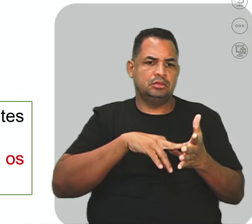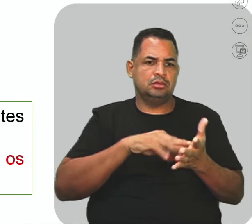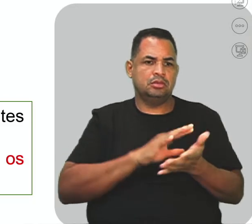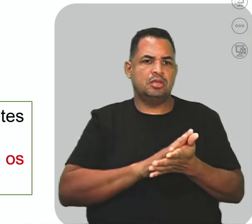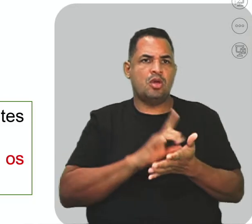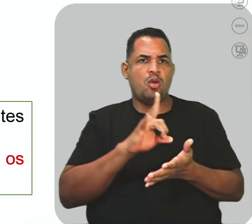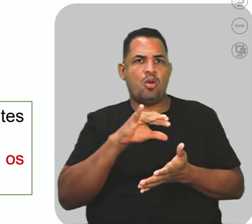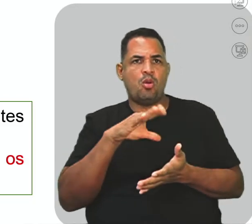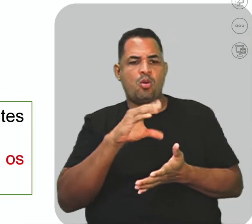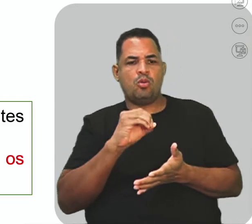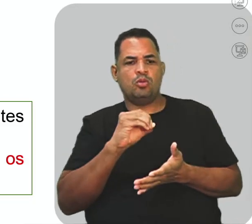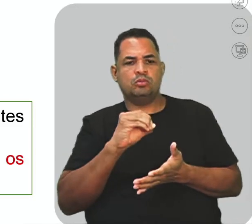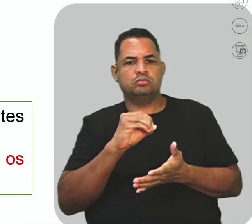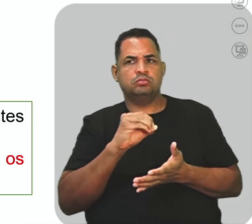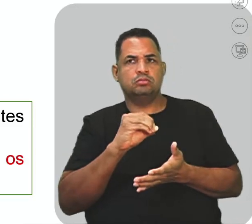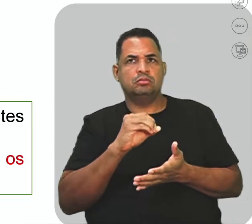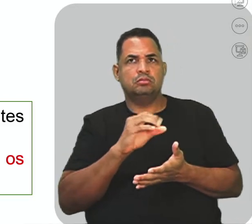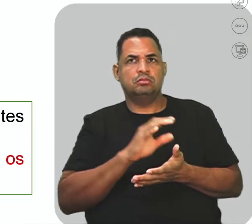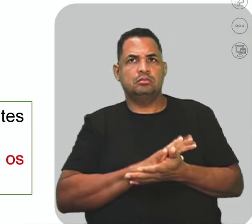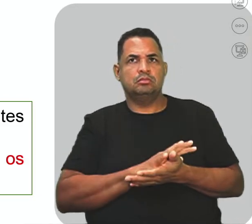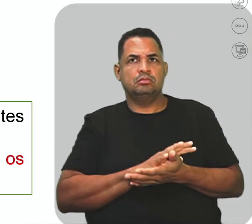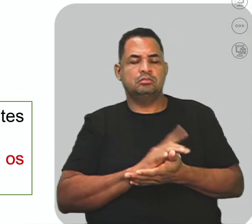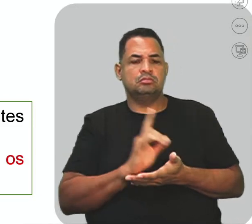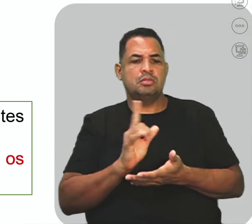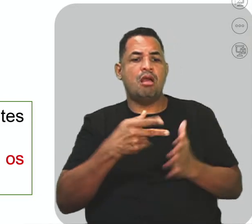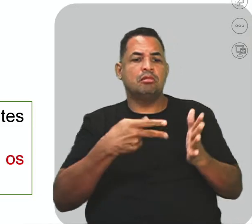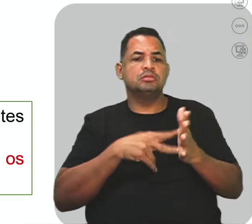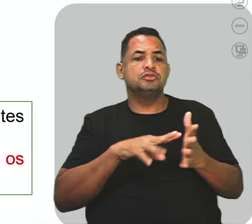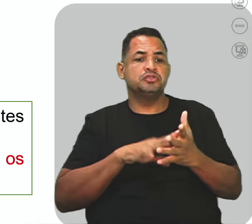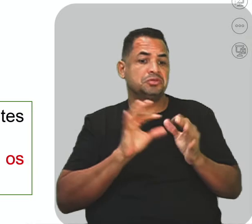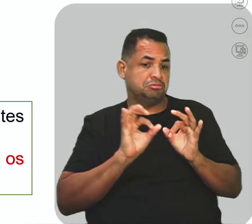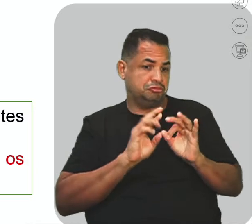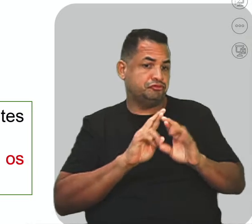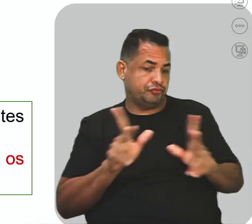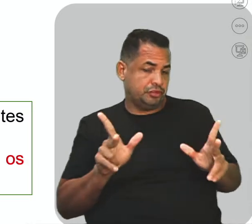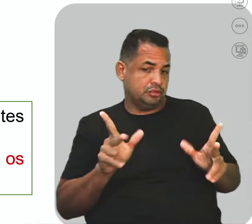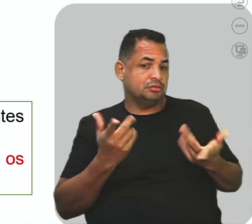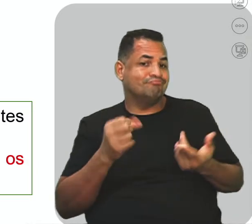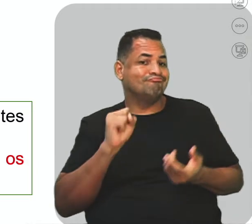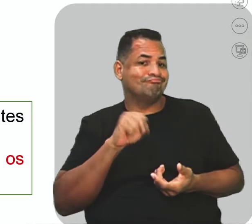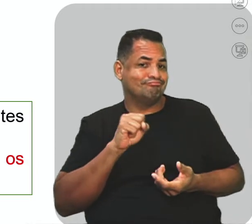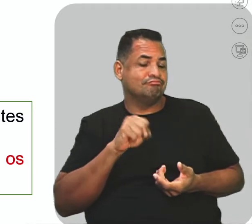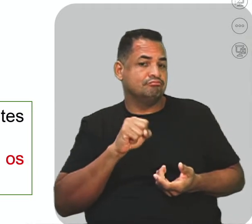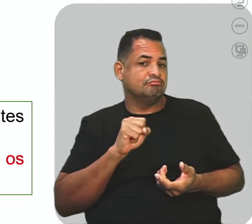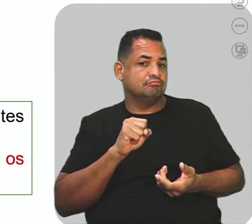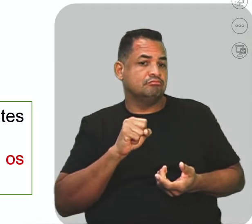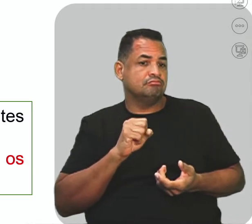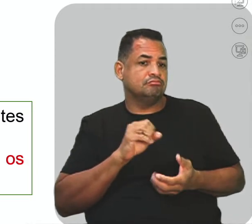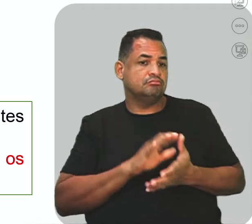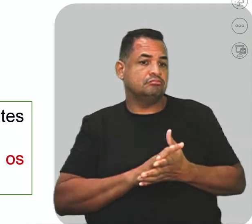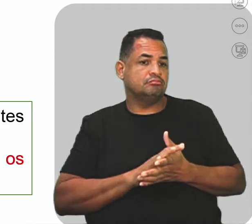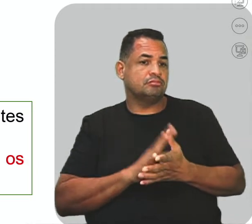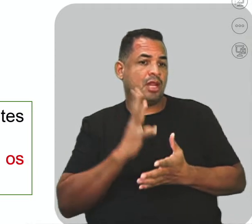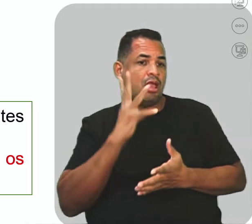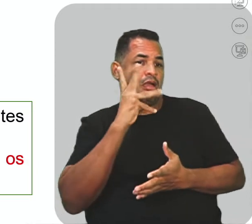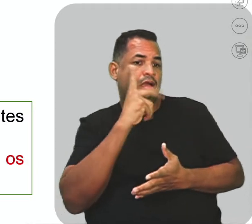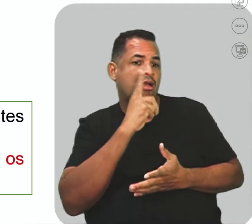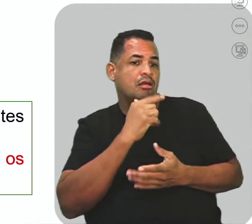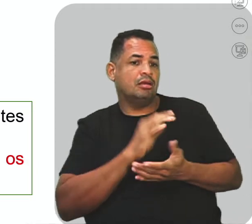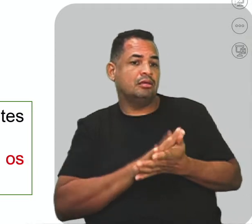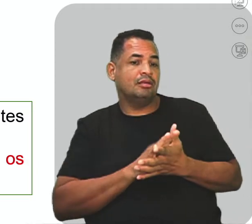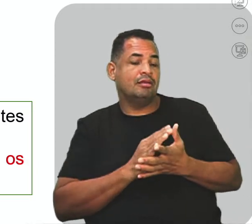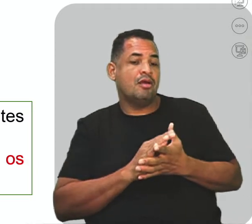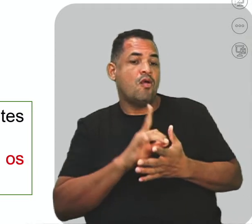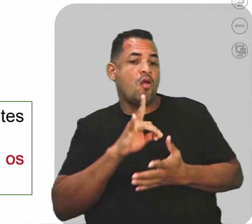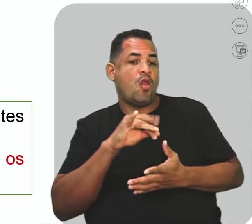conjunção logo, o sentido vai ser diferente? Sim. Era linda, logo